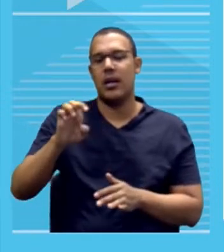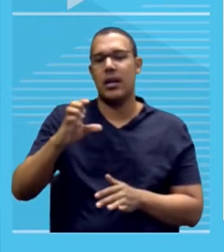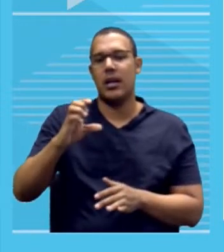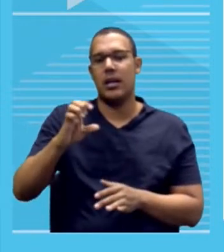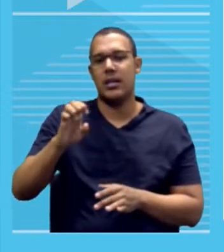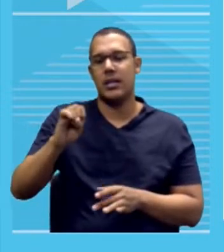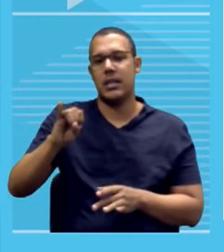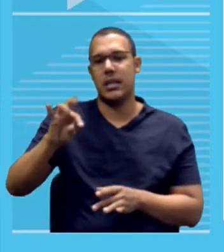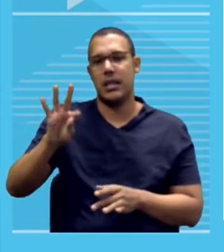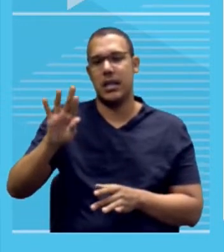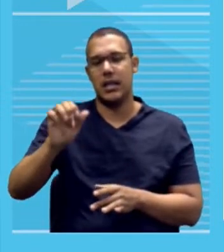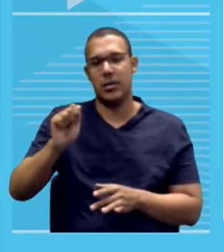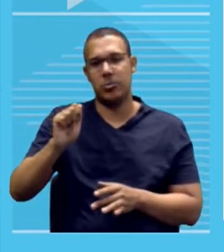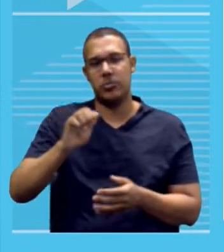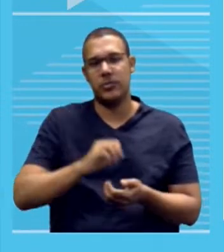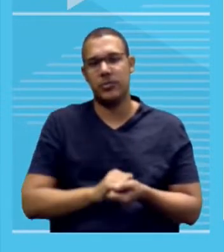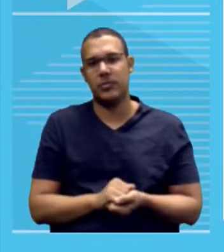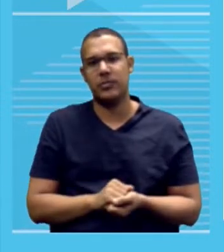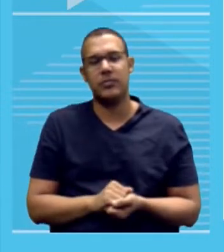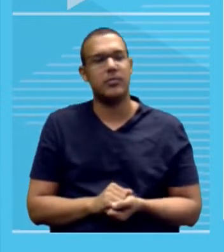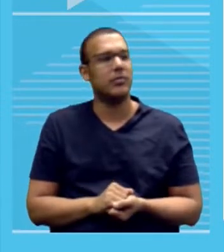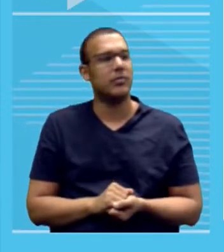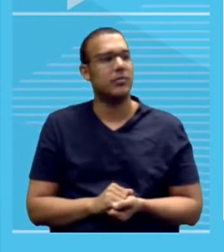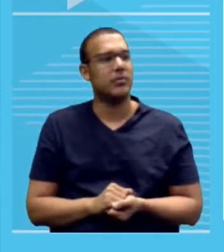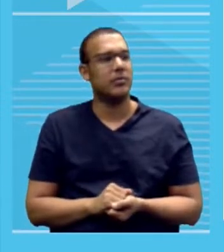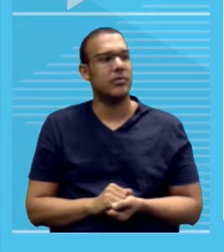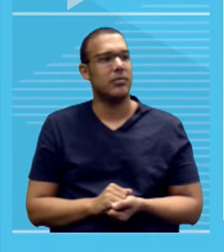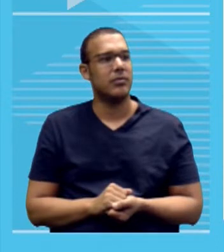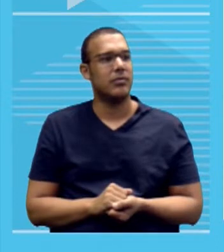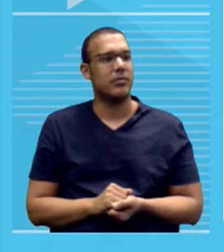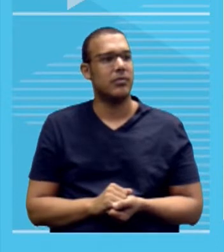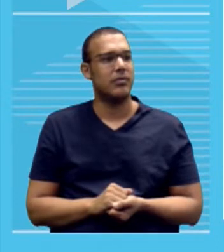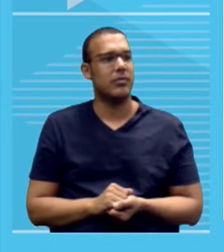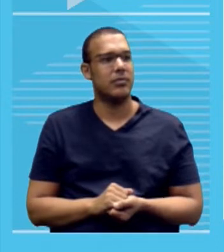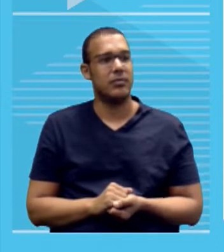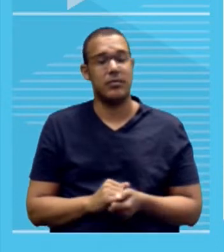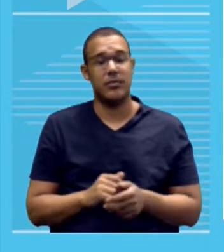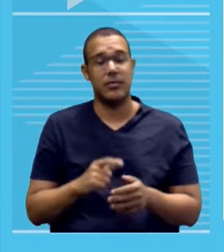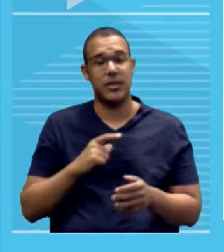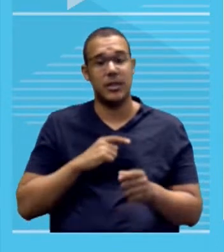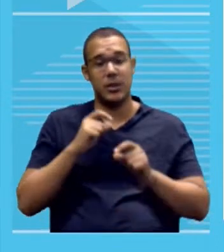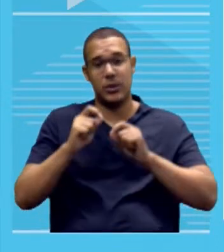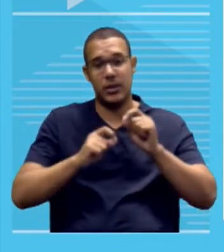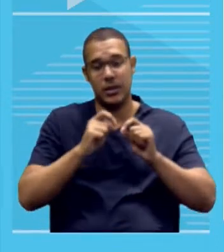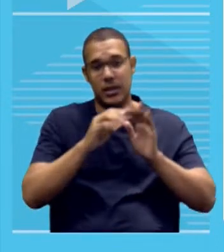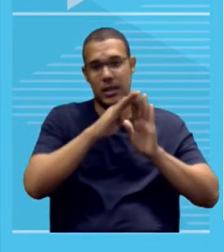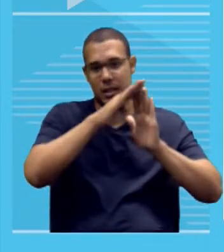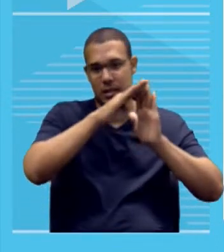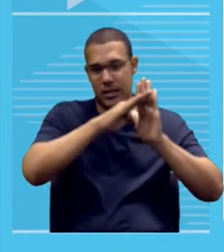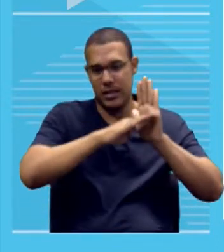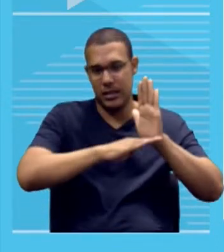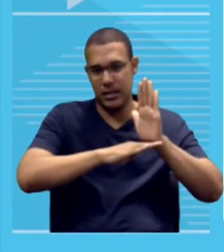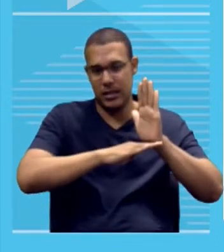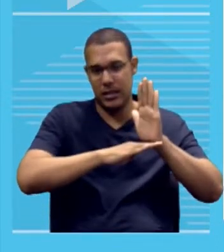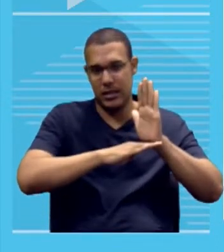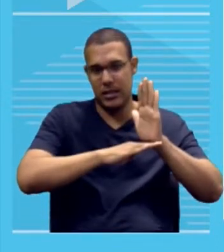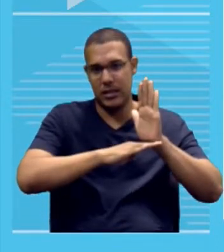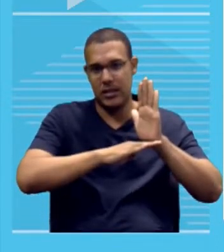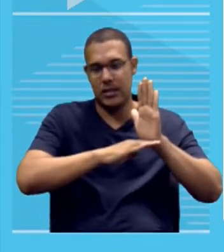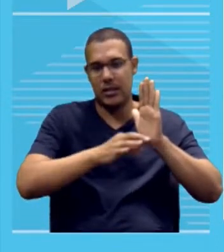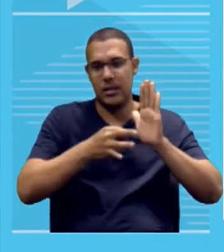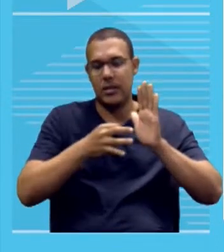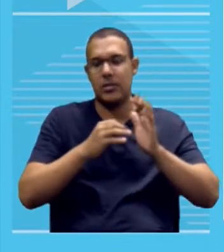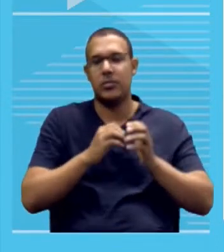pensar de cara gente uma receita você vai encontrar uma lista de ingredientes e